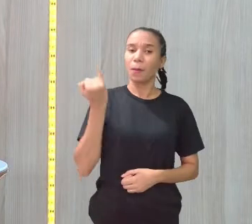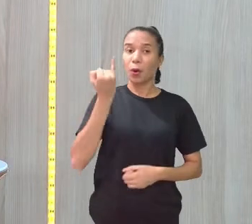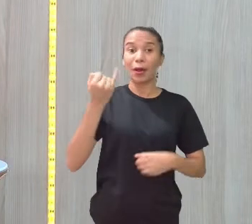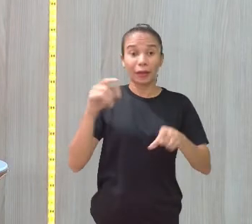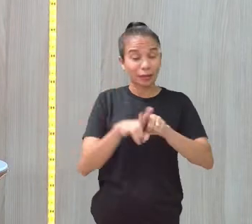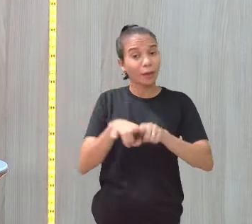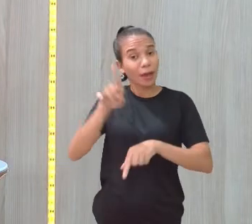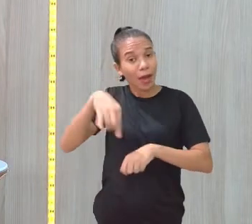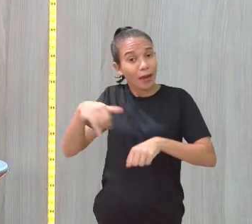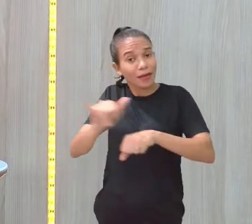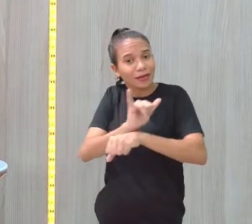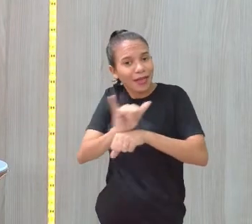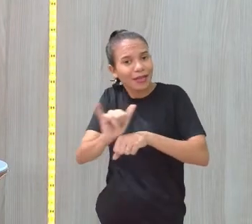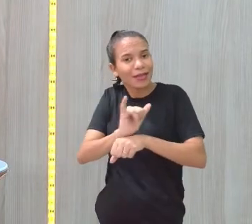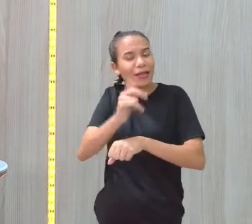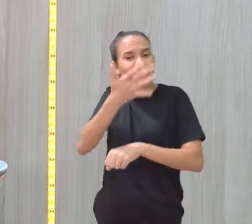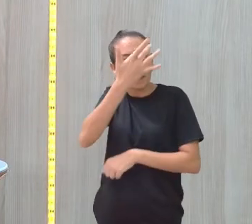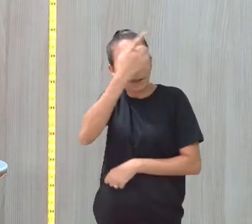uma forma de